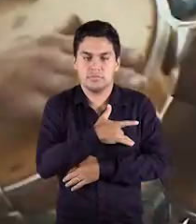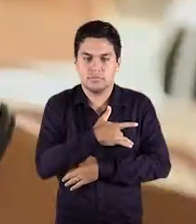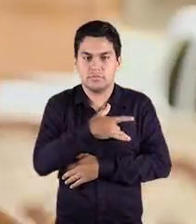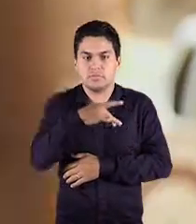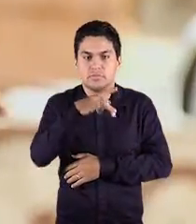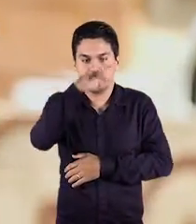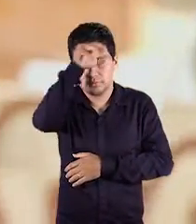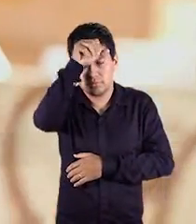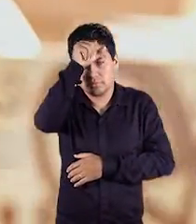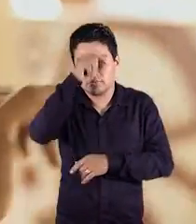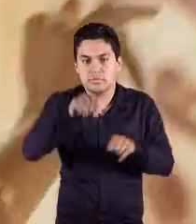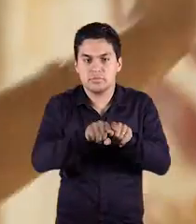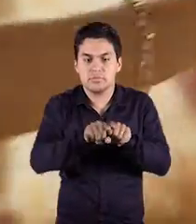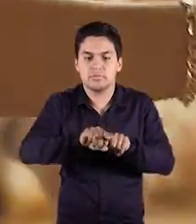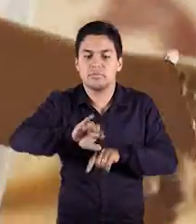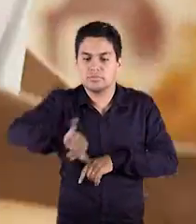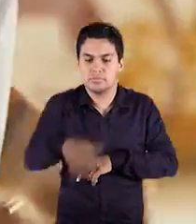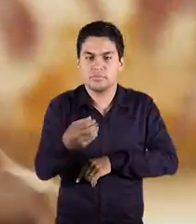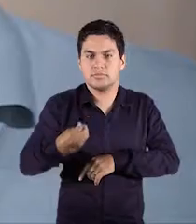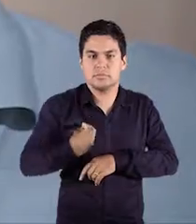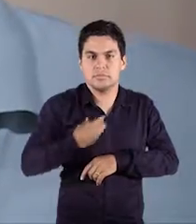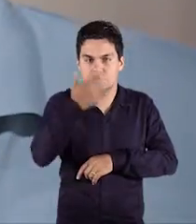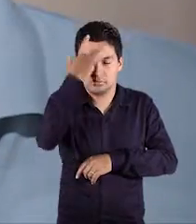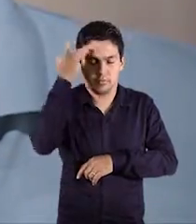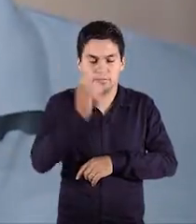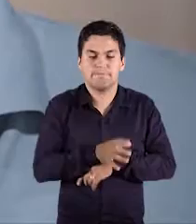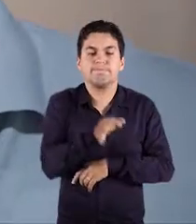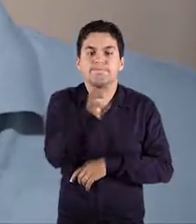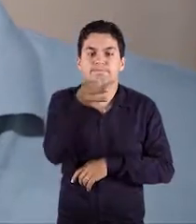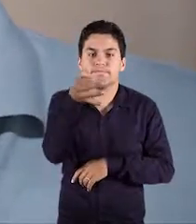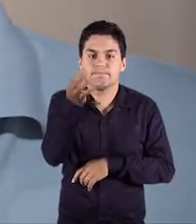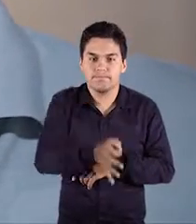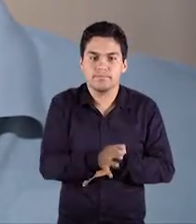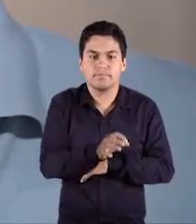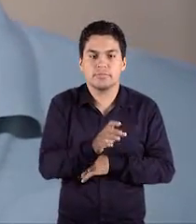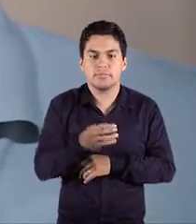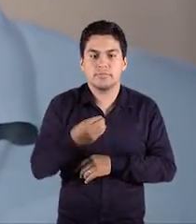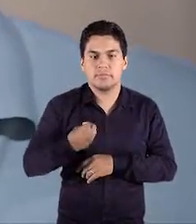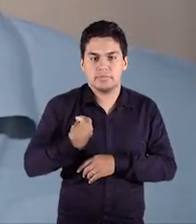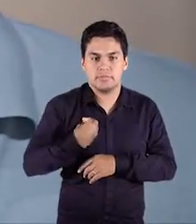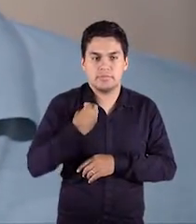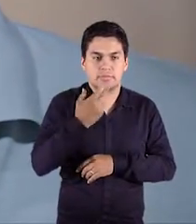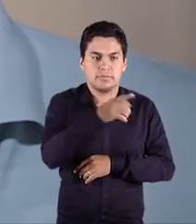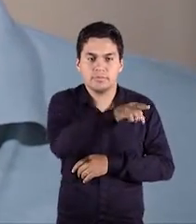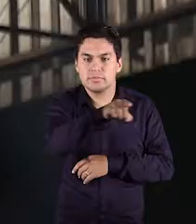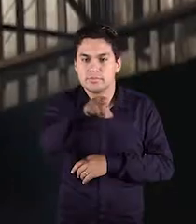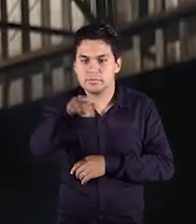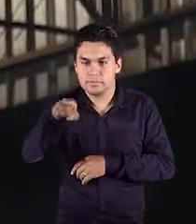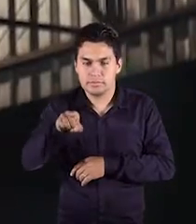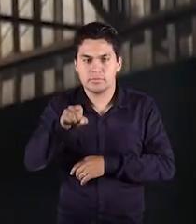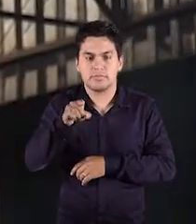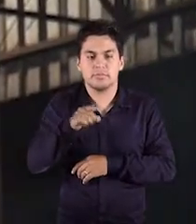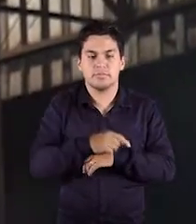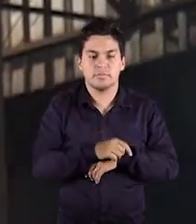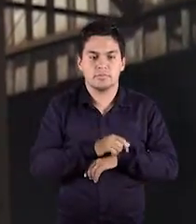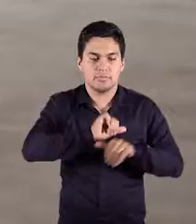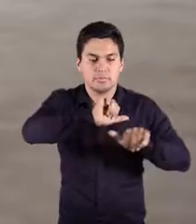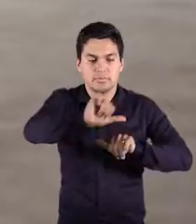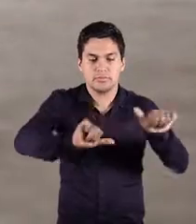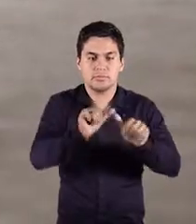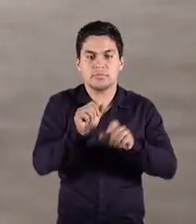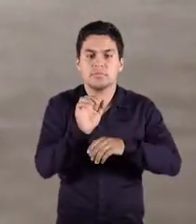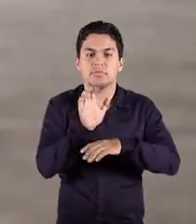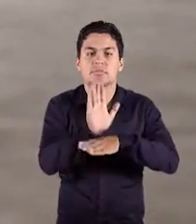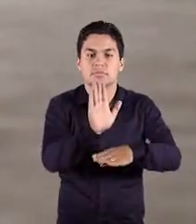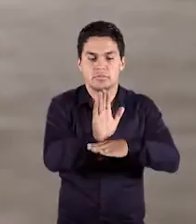mais oportunidade para as pessoas. Eu tenho certeza que o Renato Câmara vai estar transformando a vida das pessoas douradenses através